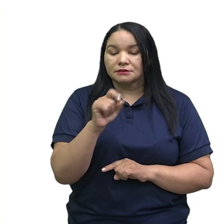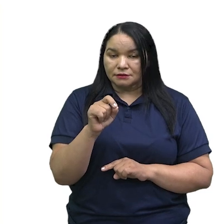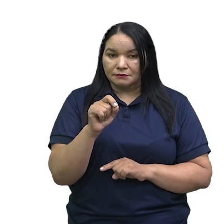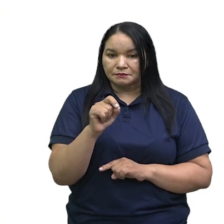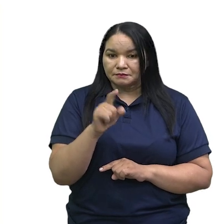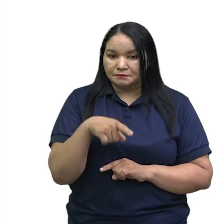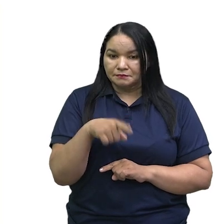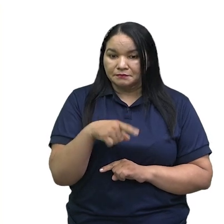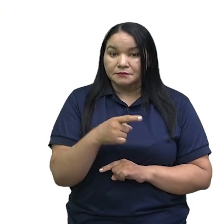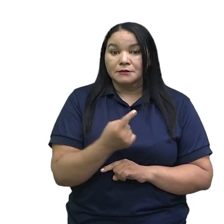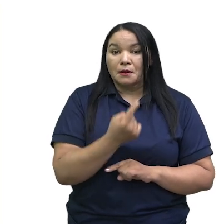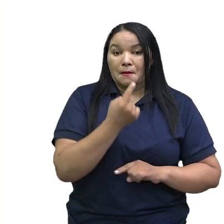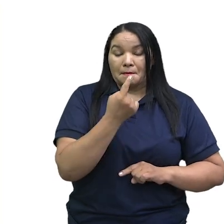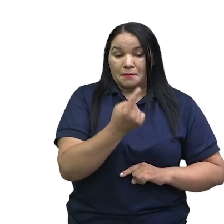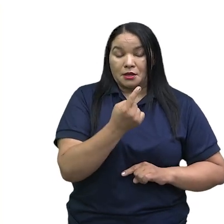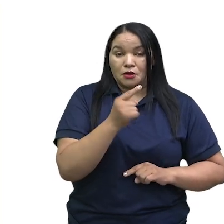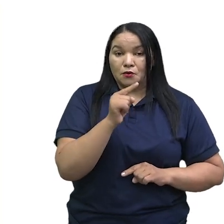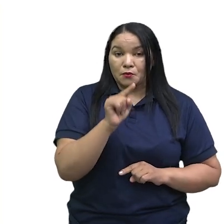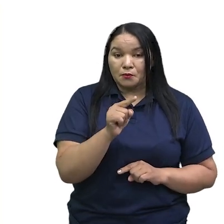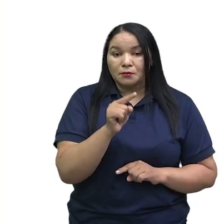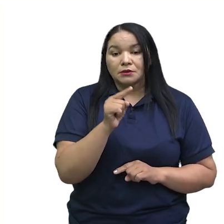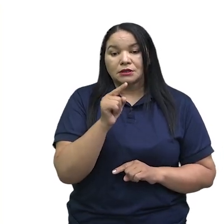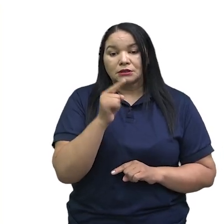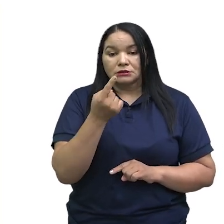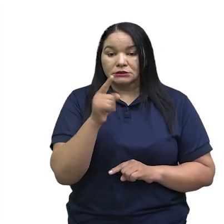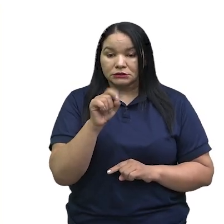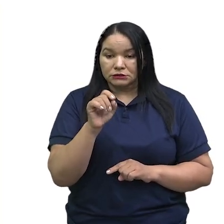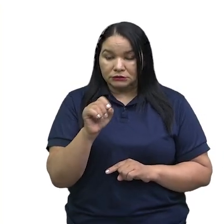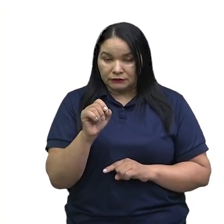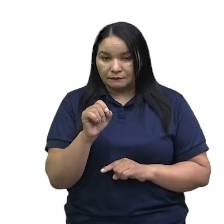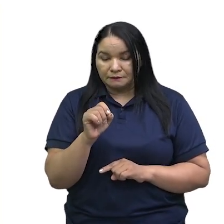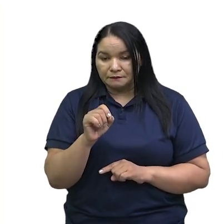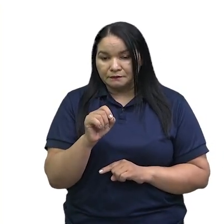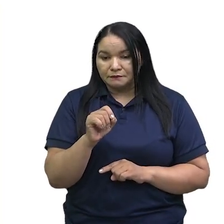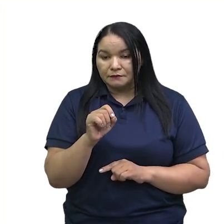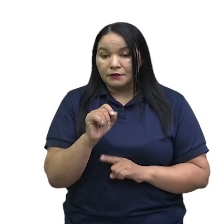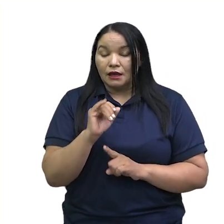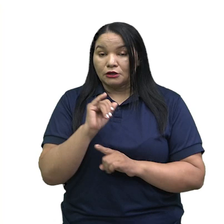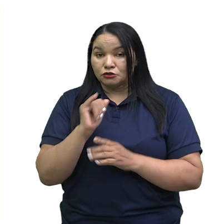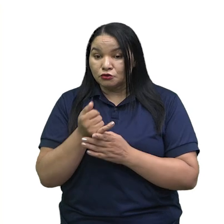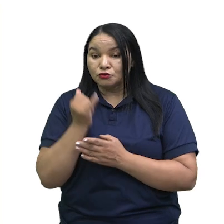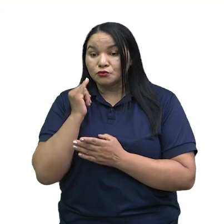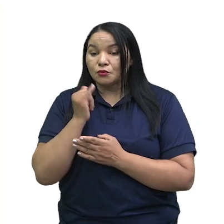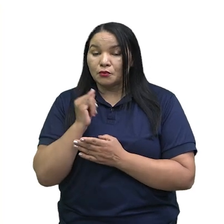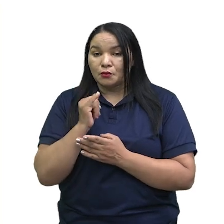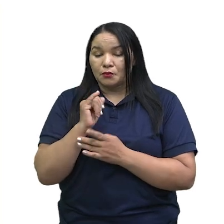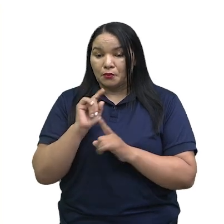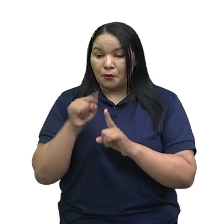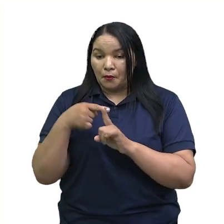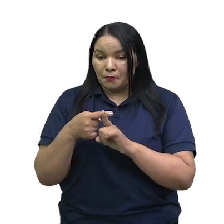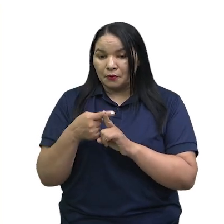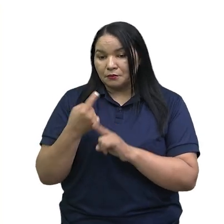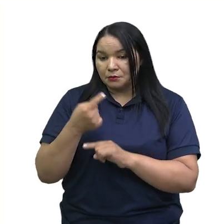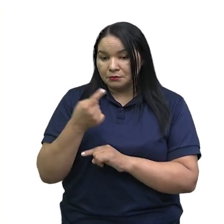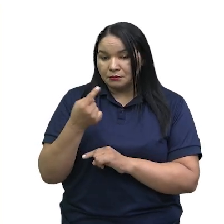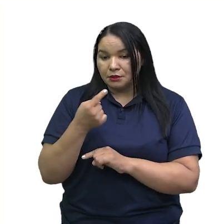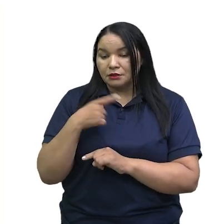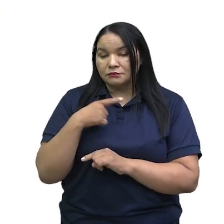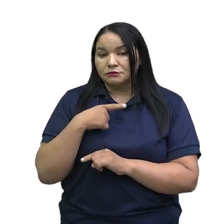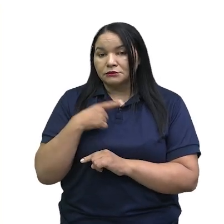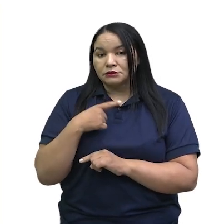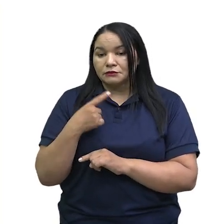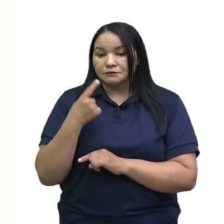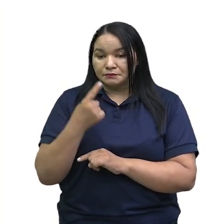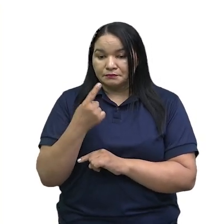100. Então, eu vou ter 1.100 no total. Nos juros compostos, o primeiro mês, você